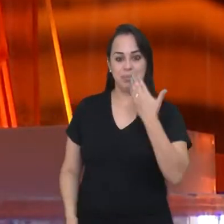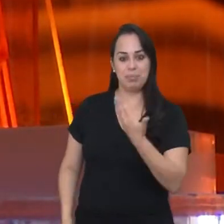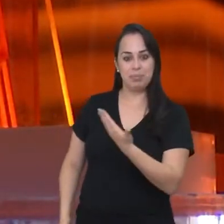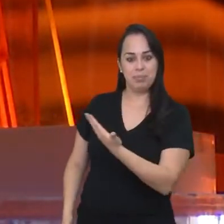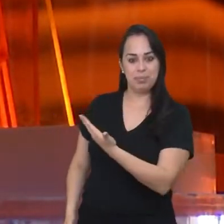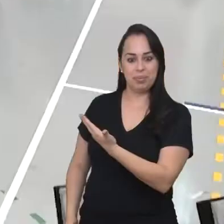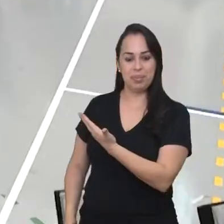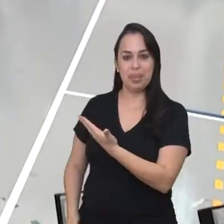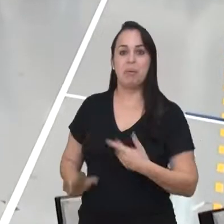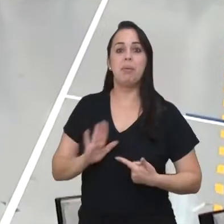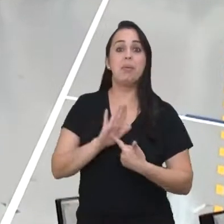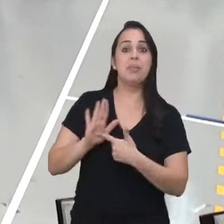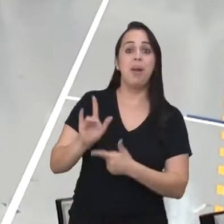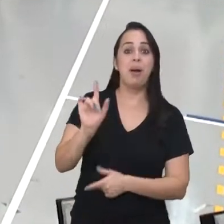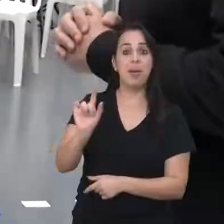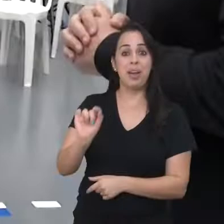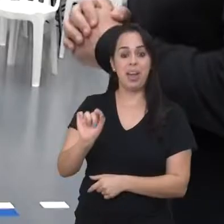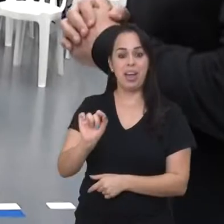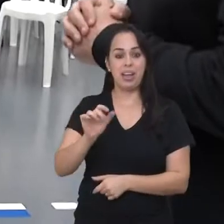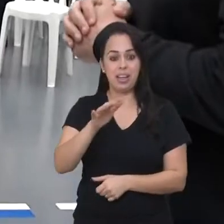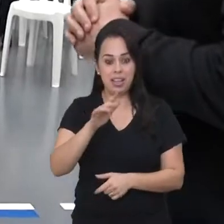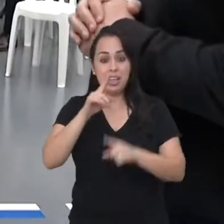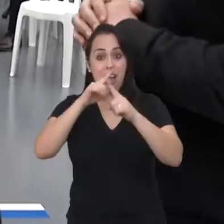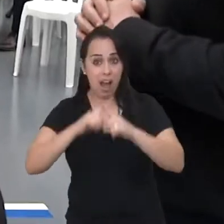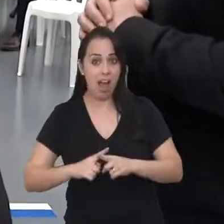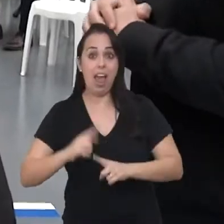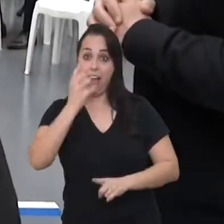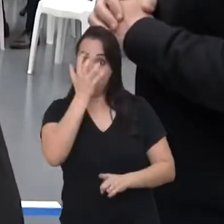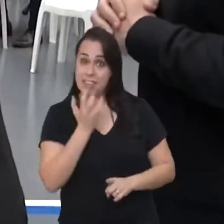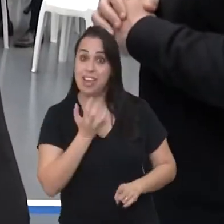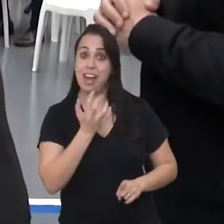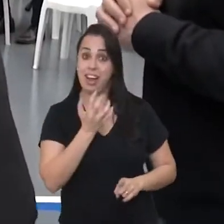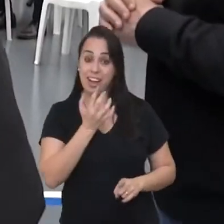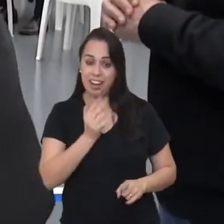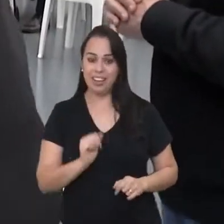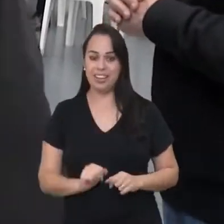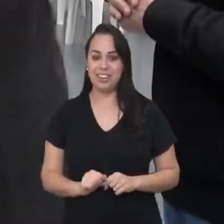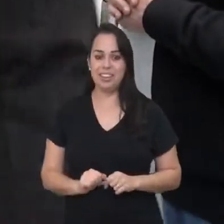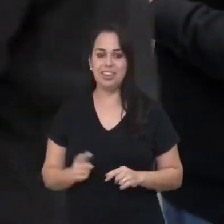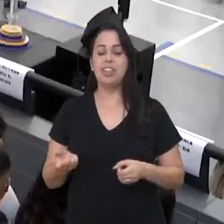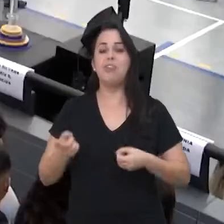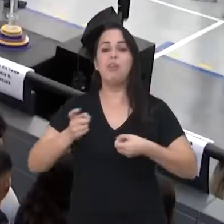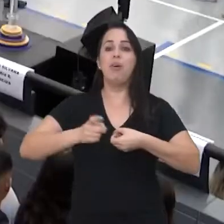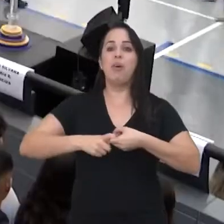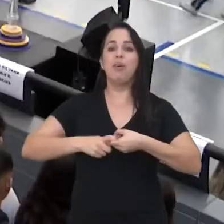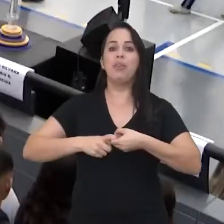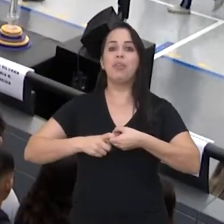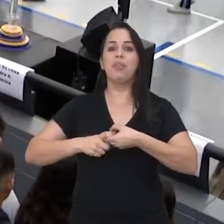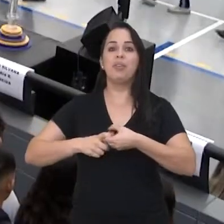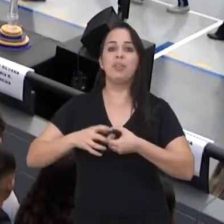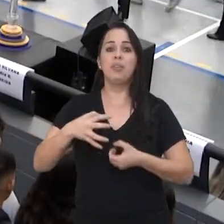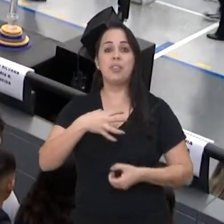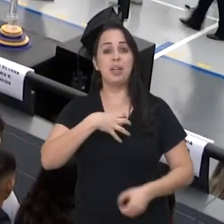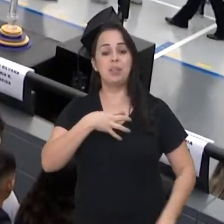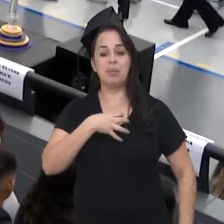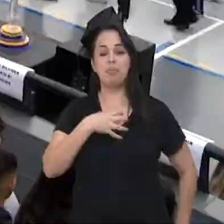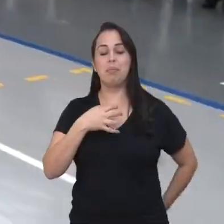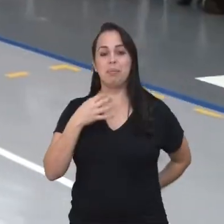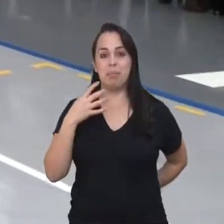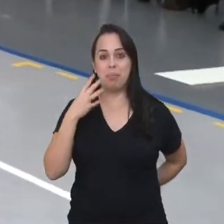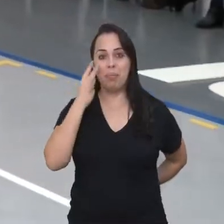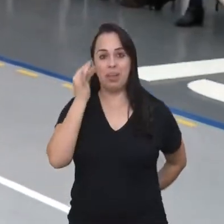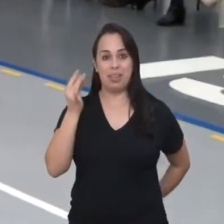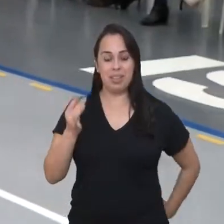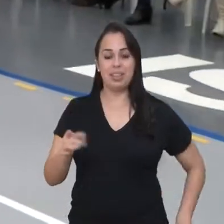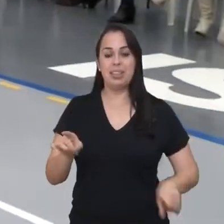olímpica para mostrar que todo mundo aqui está levando a sério a nova edição dos Jogos Escolares, que retornaram ao modelo presencial.